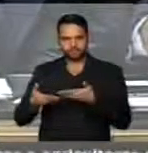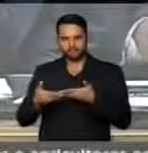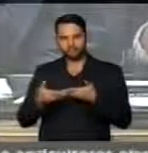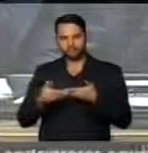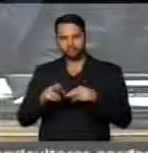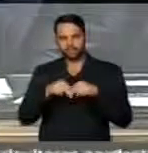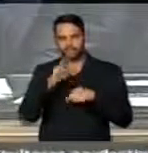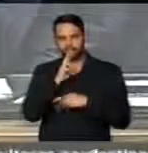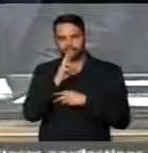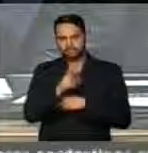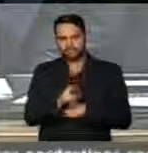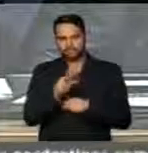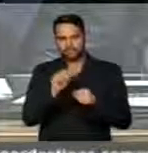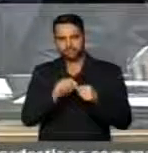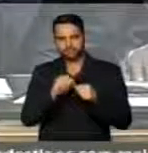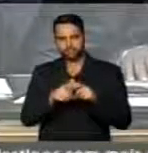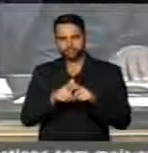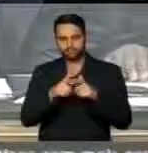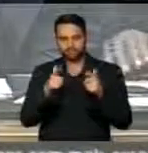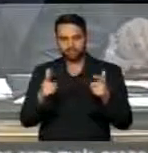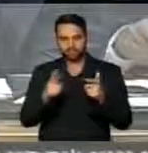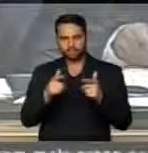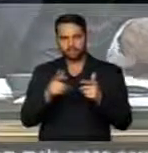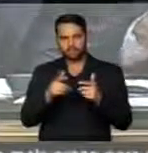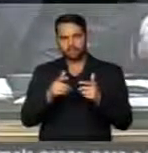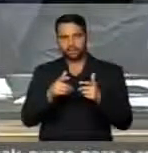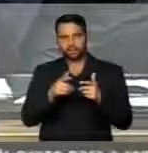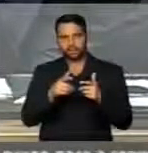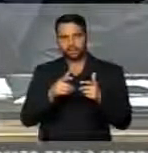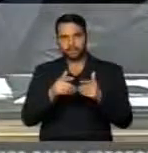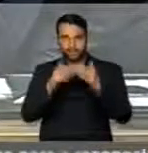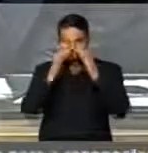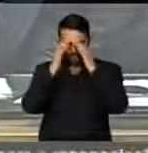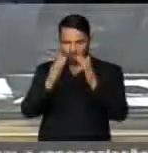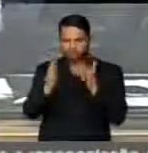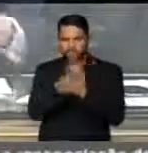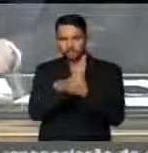para que a resposta seja com a maior precisão e que não paire qualquer dúvida.